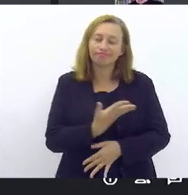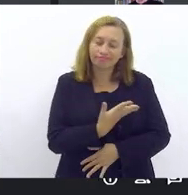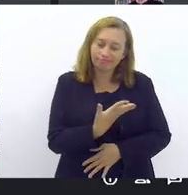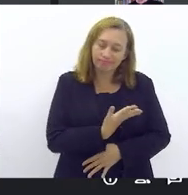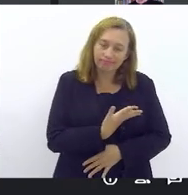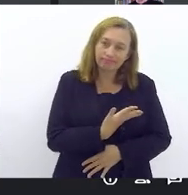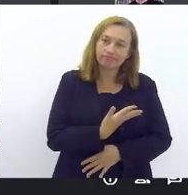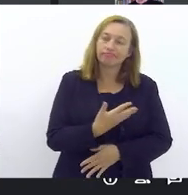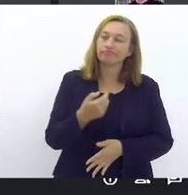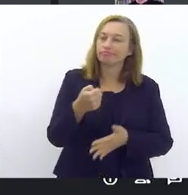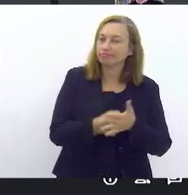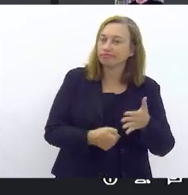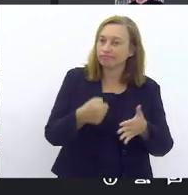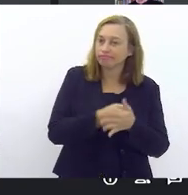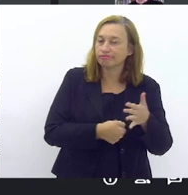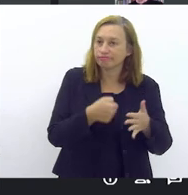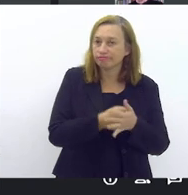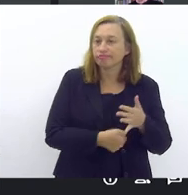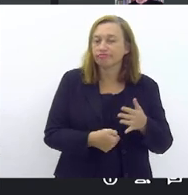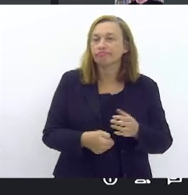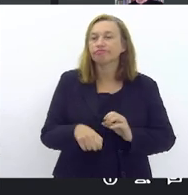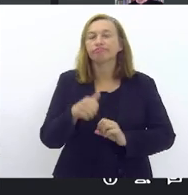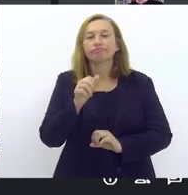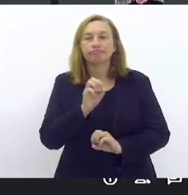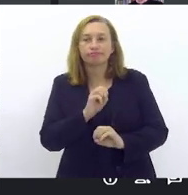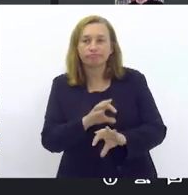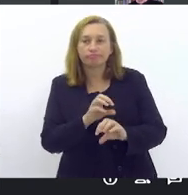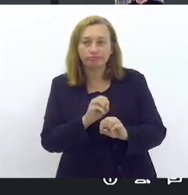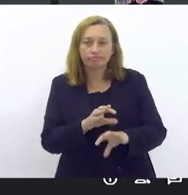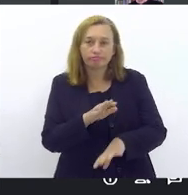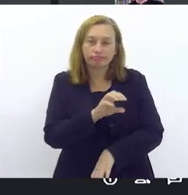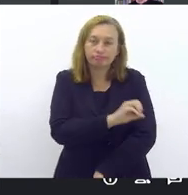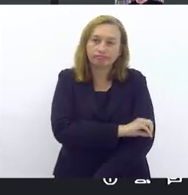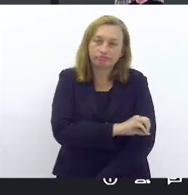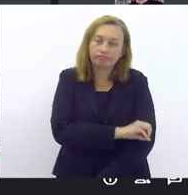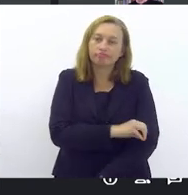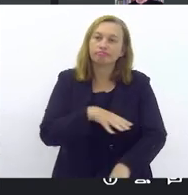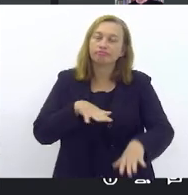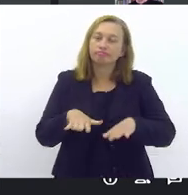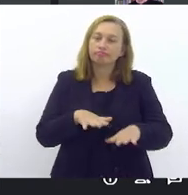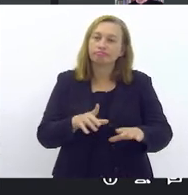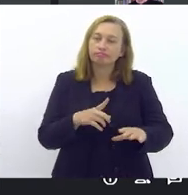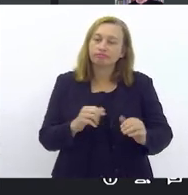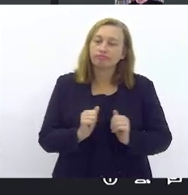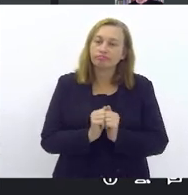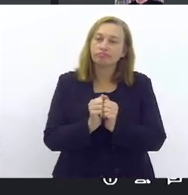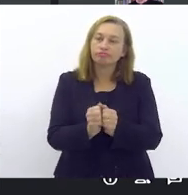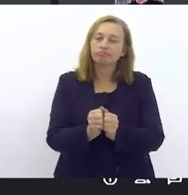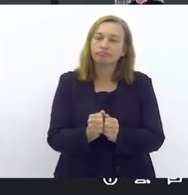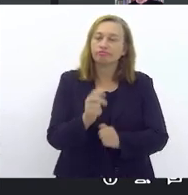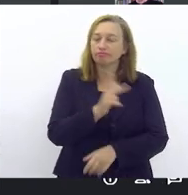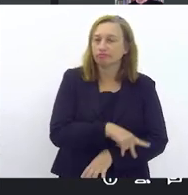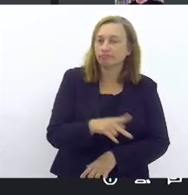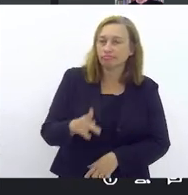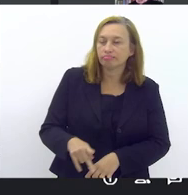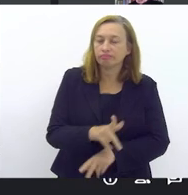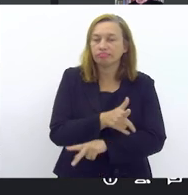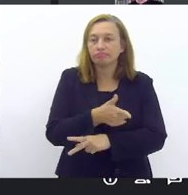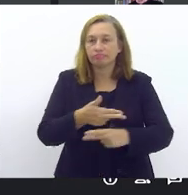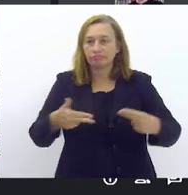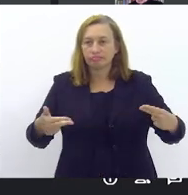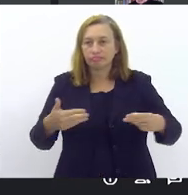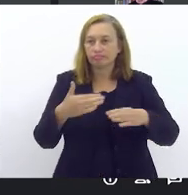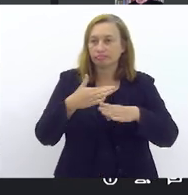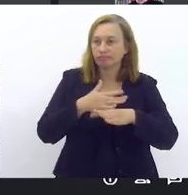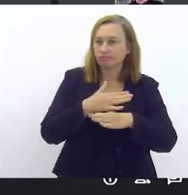que estão na luta, as educadoras de educação infantil, do movimento Somos Todas Professoras, dos mais diversos municípios,